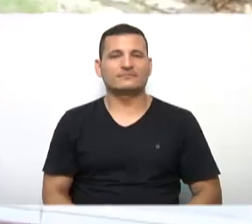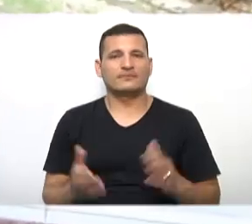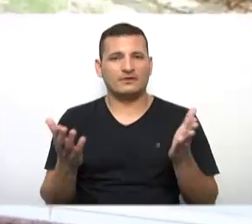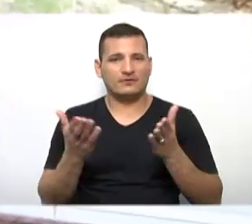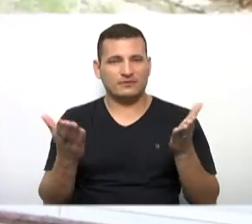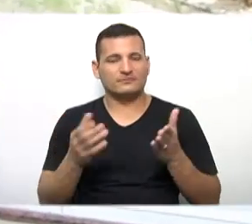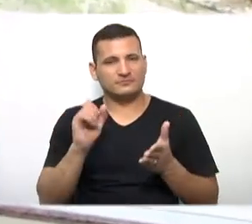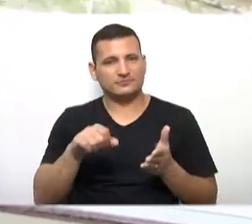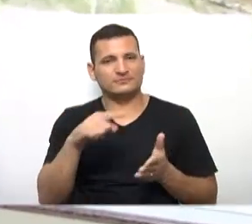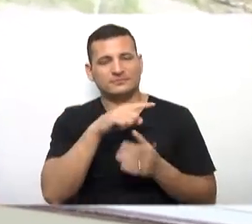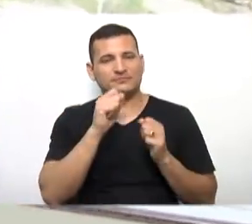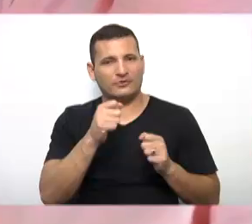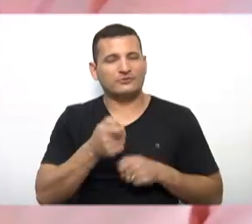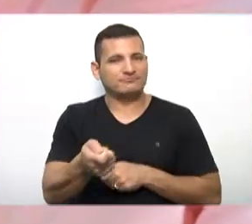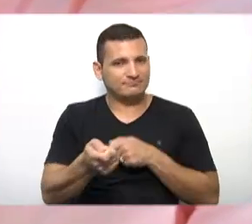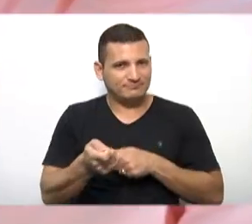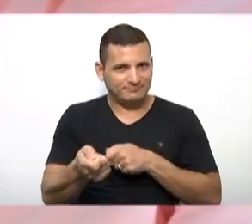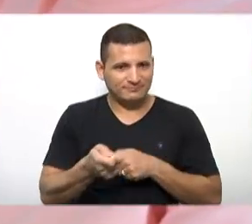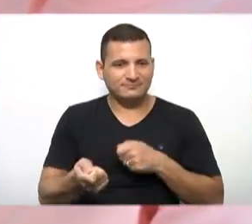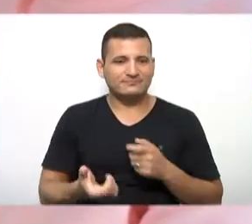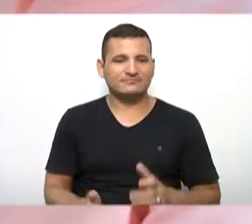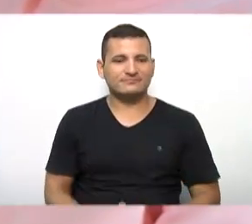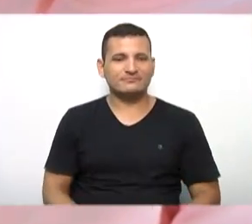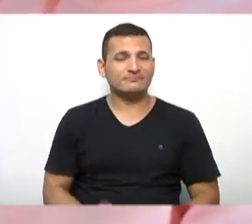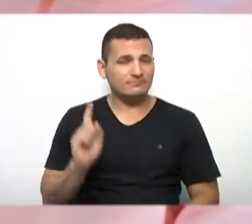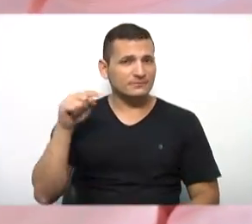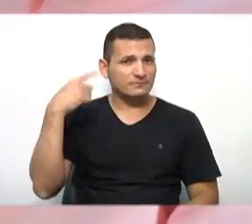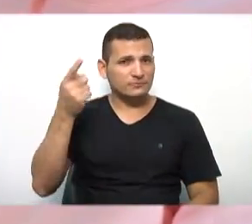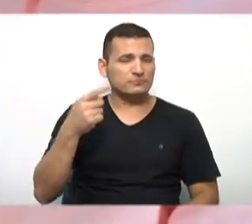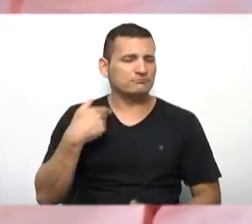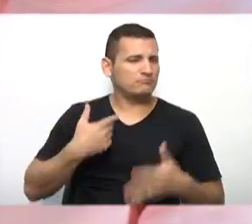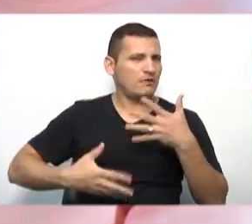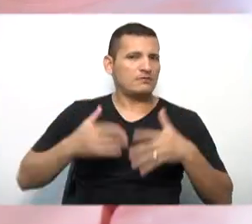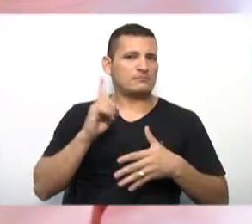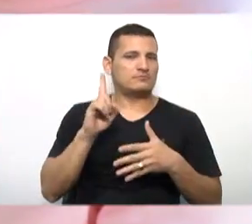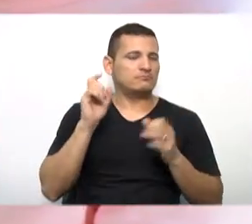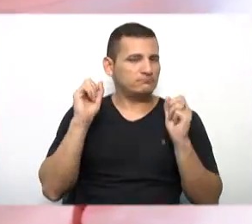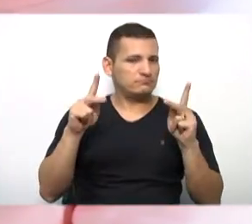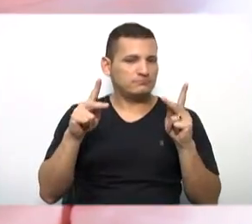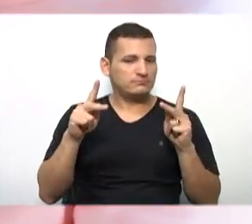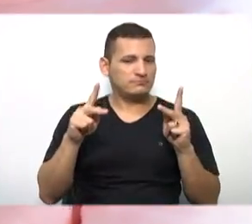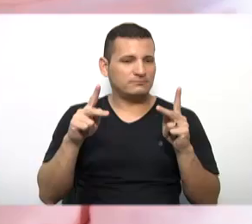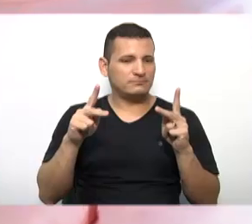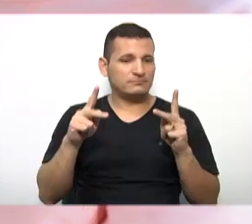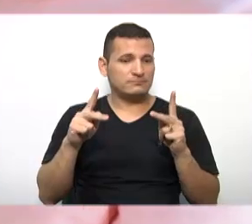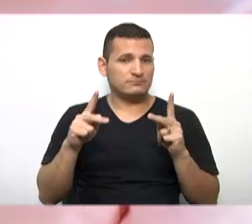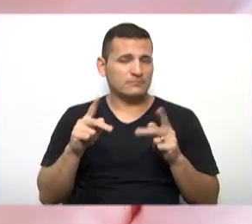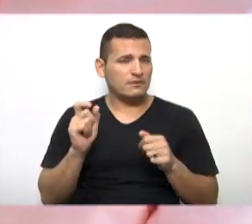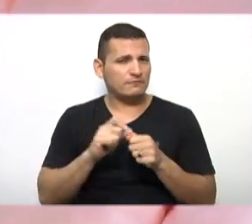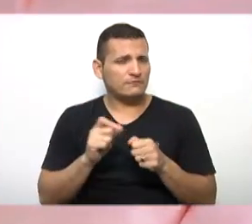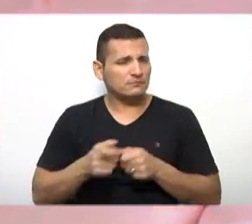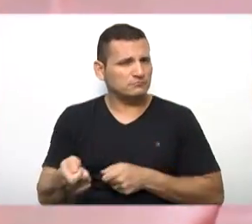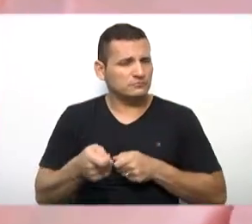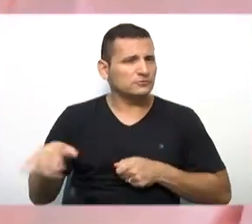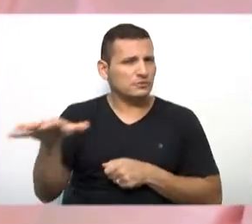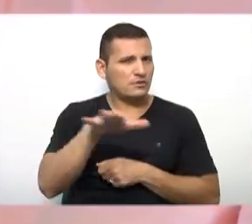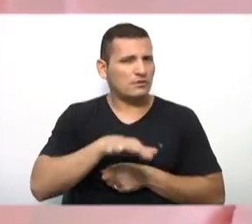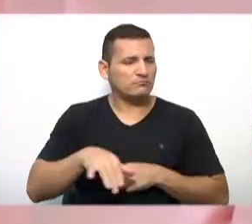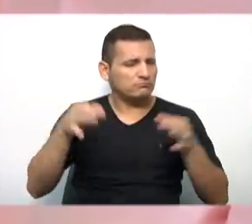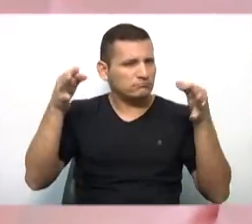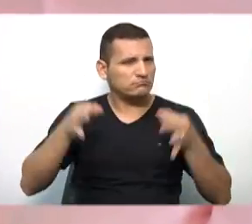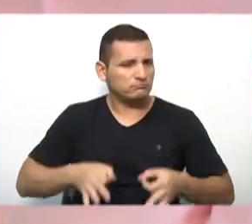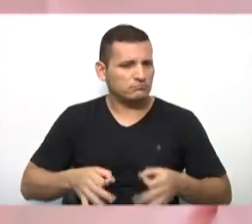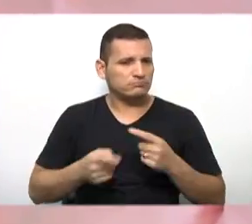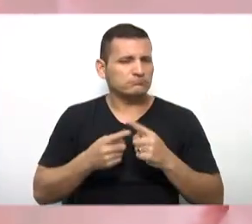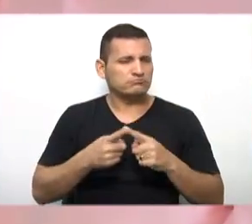Agora sim, Maria, você pode entrar para limpar. Vê se da próxima vez não atrapalha, ok? Ó, faça uma faxina geral, limpa tudo direitinho. Porque